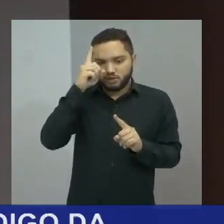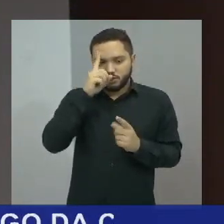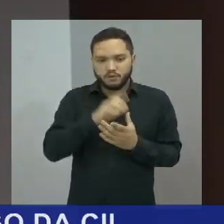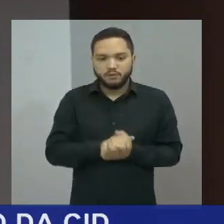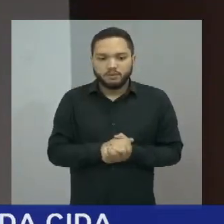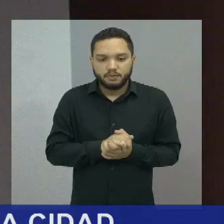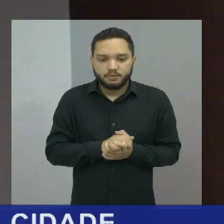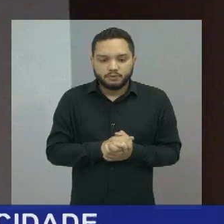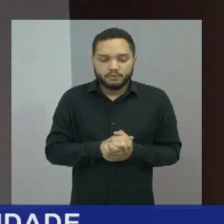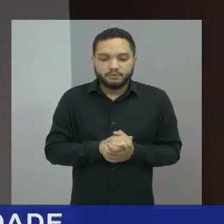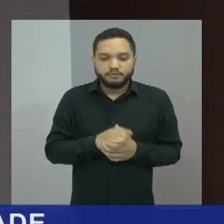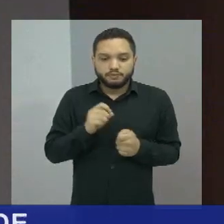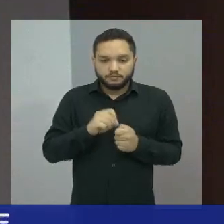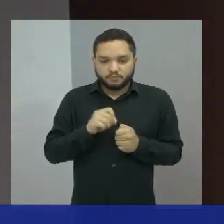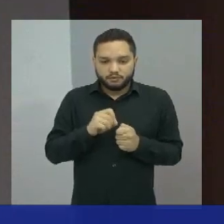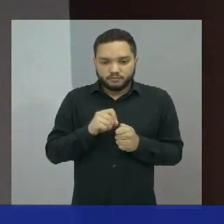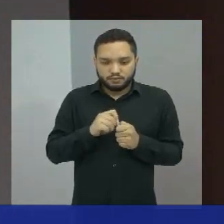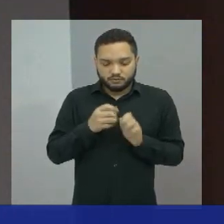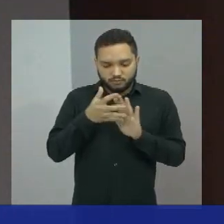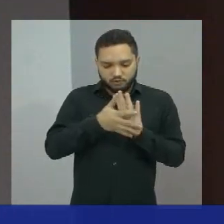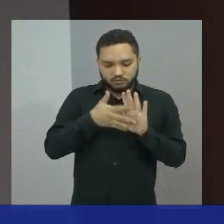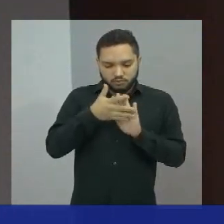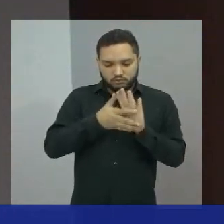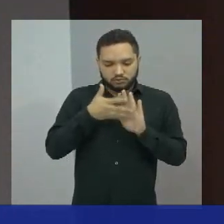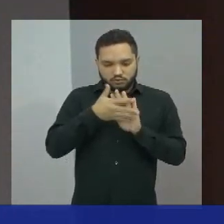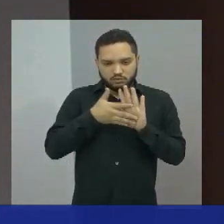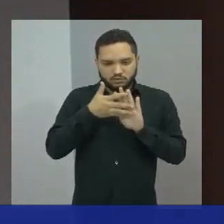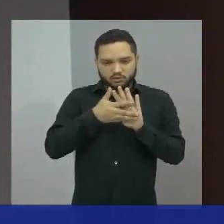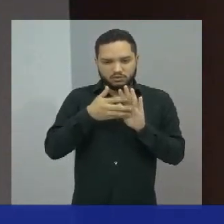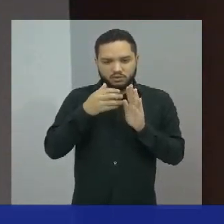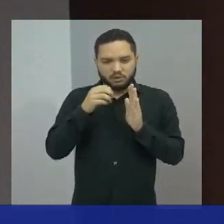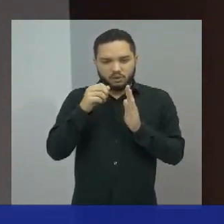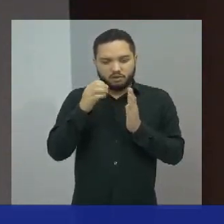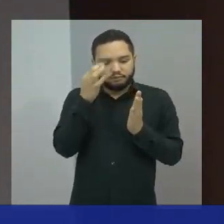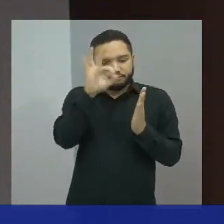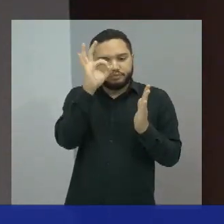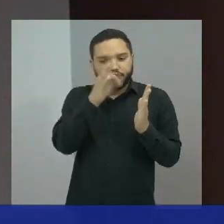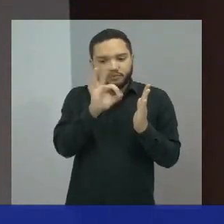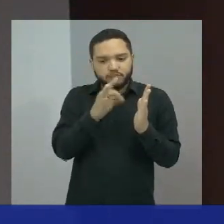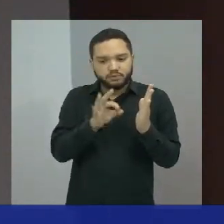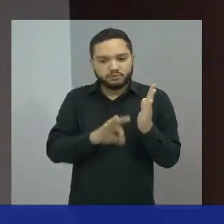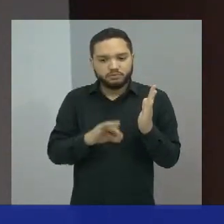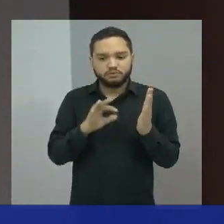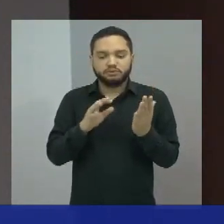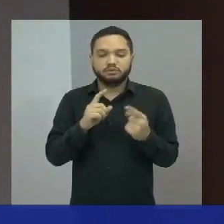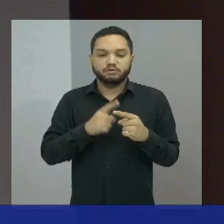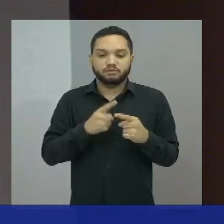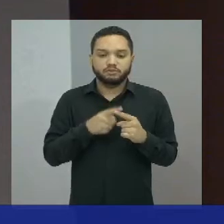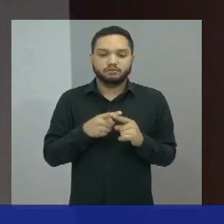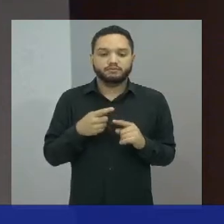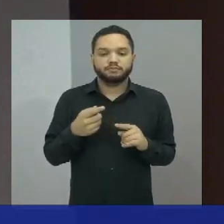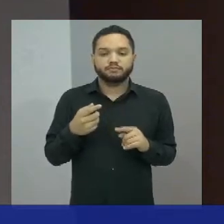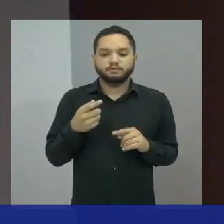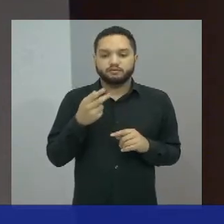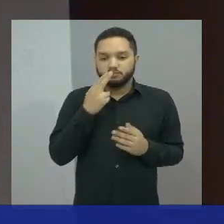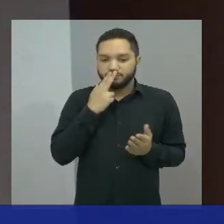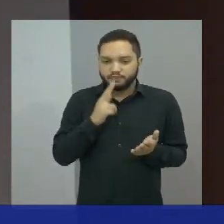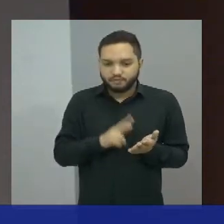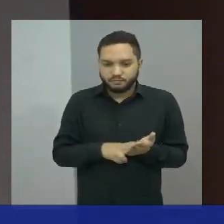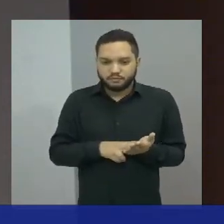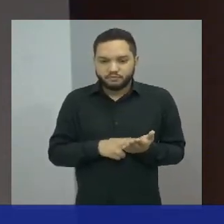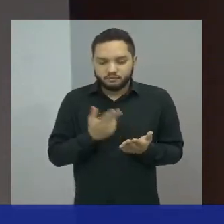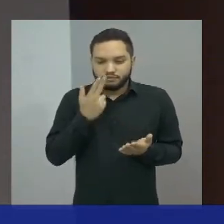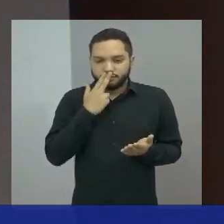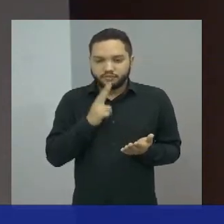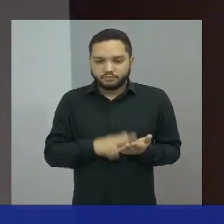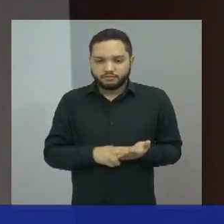Fazer a revisão na redação de algumas infrações, porque, ao longo do tempo, as infrações foram sendo